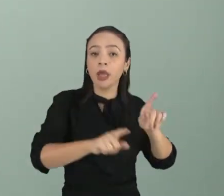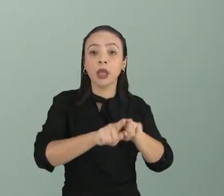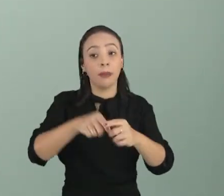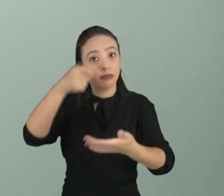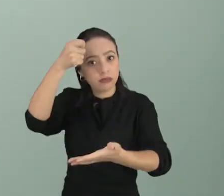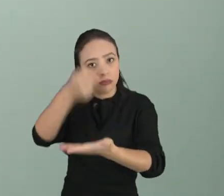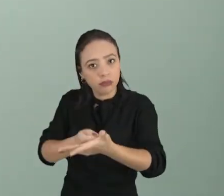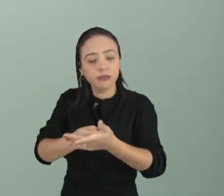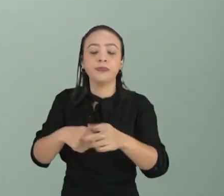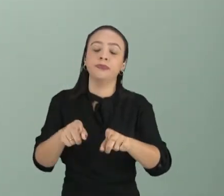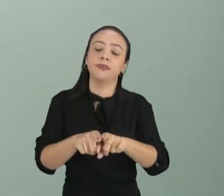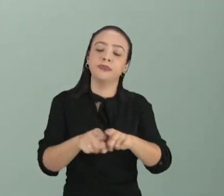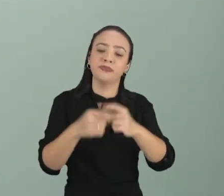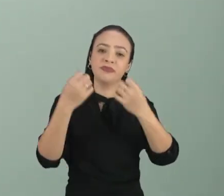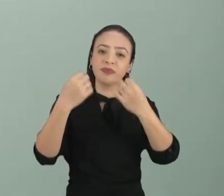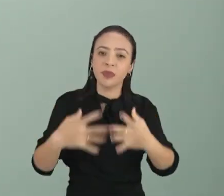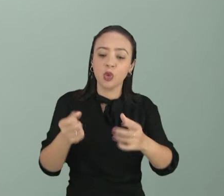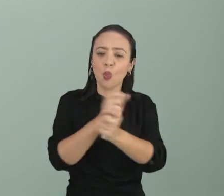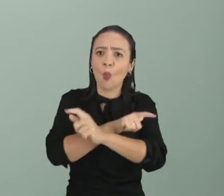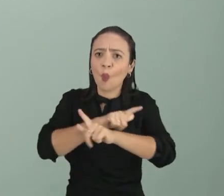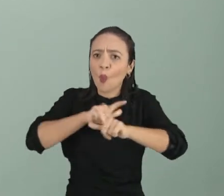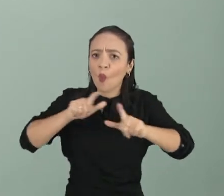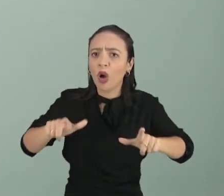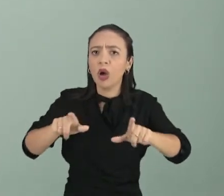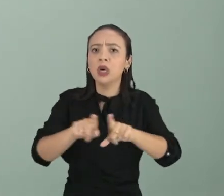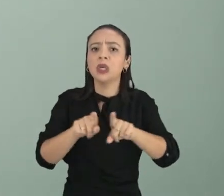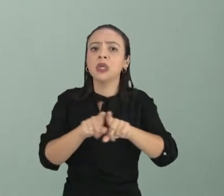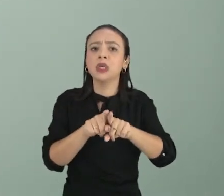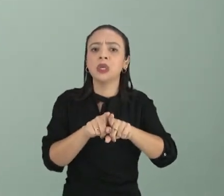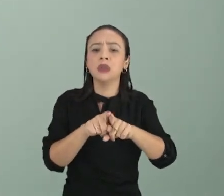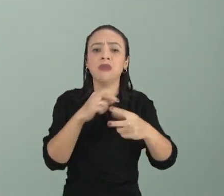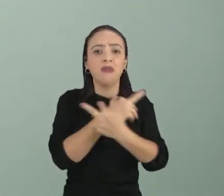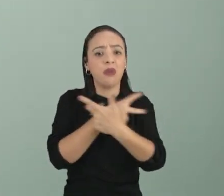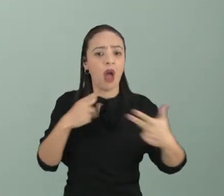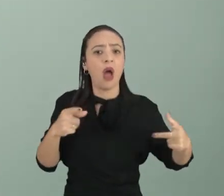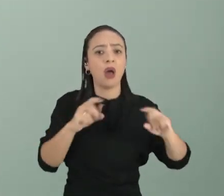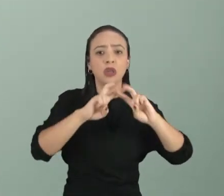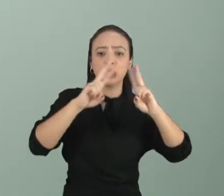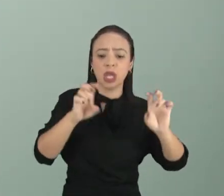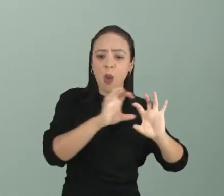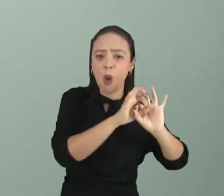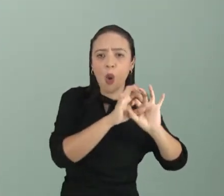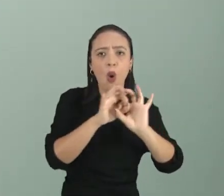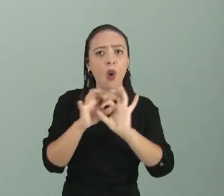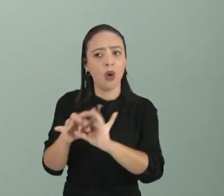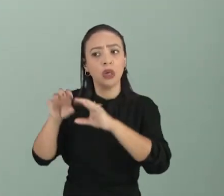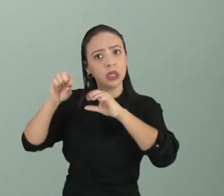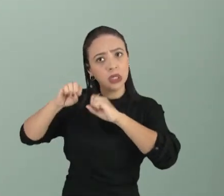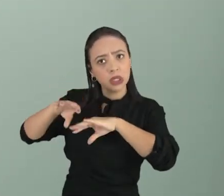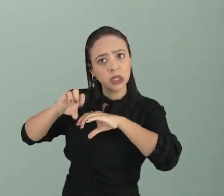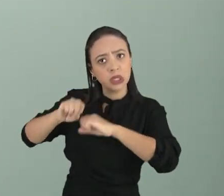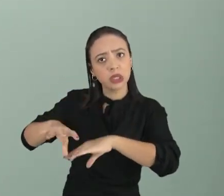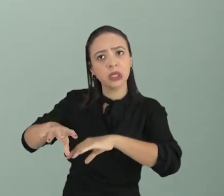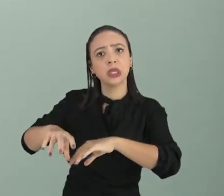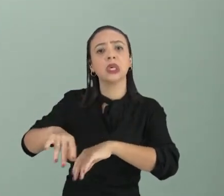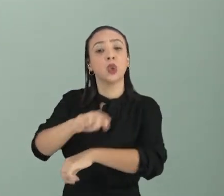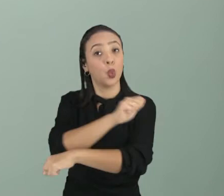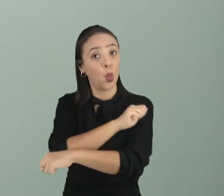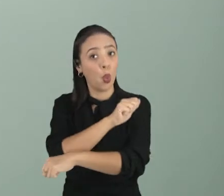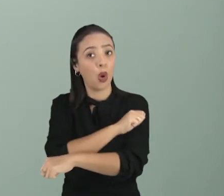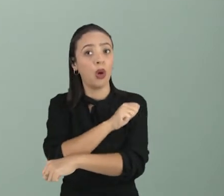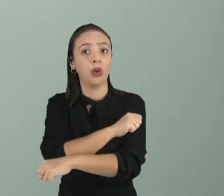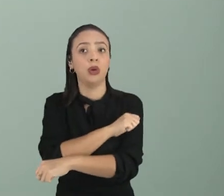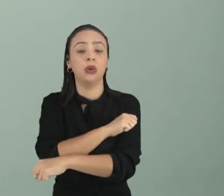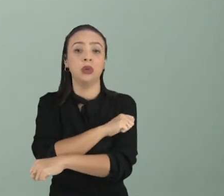deveres, falando sobre limpeza, tratando de outros temas, ensinando ali as pessoas, os alunos,